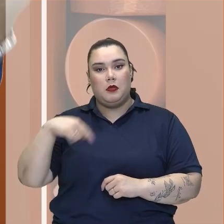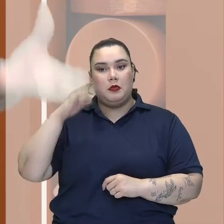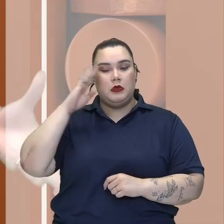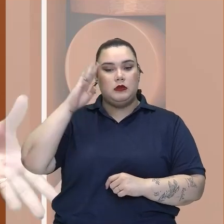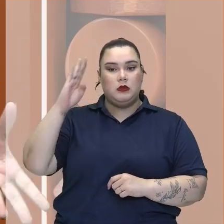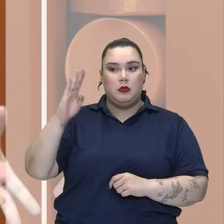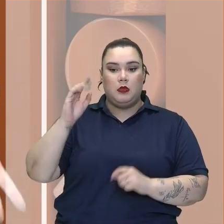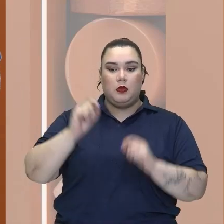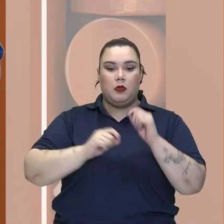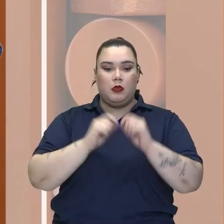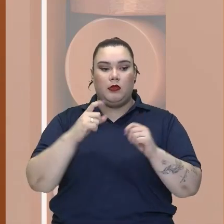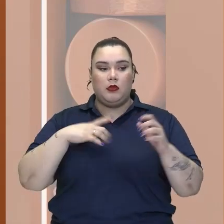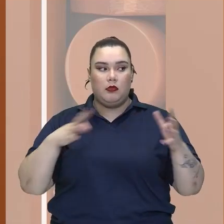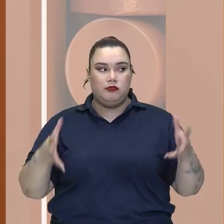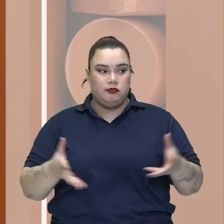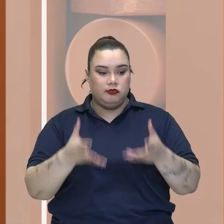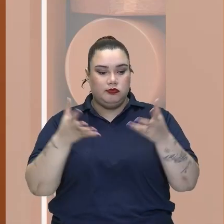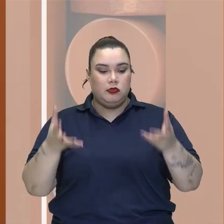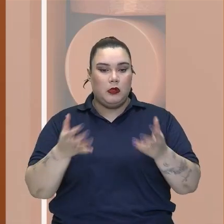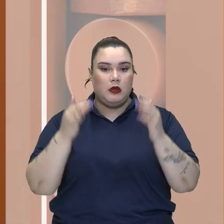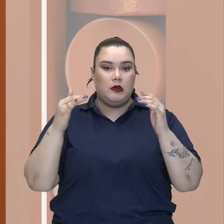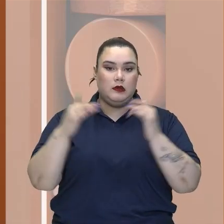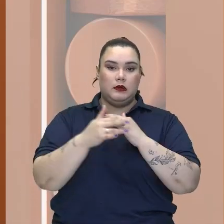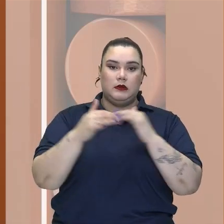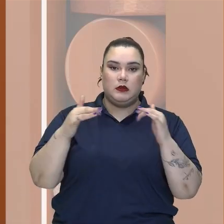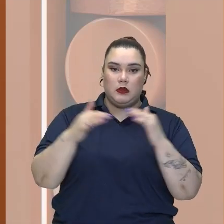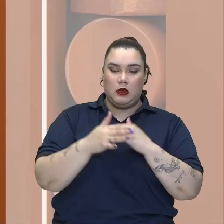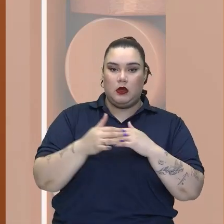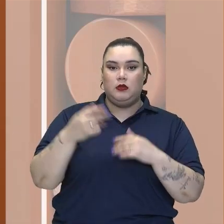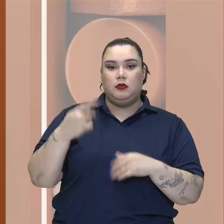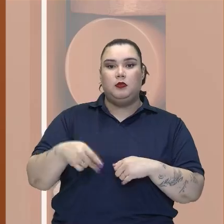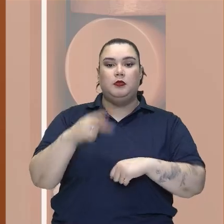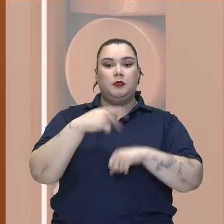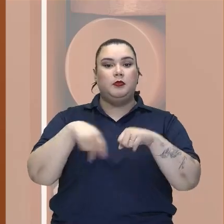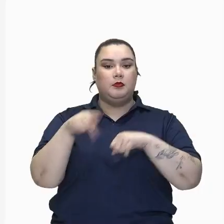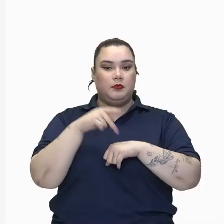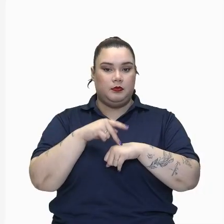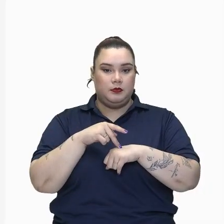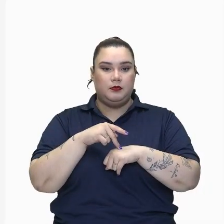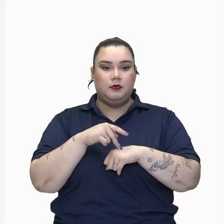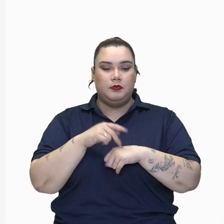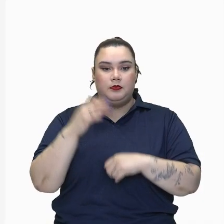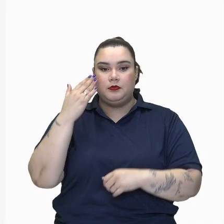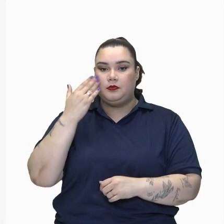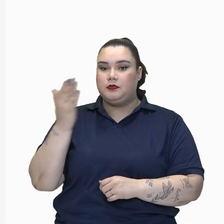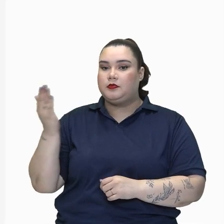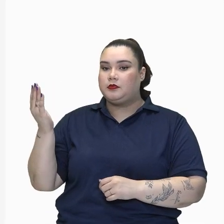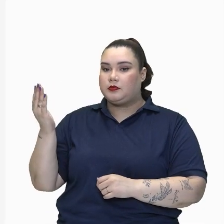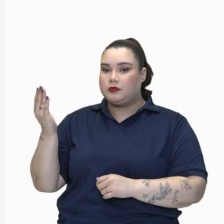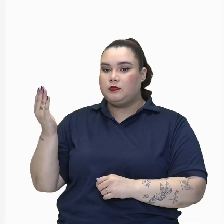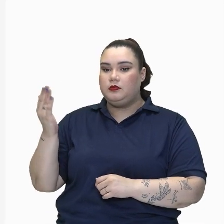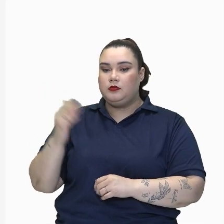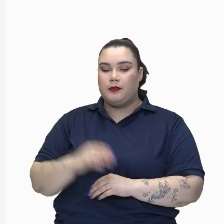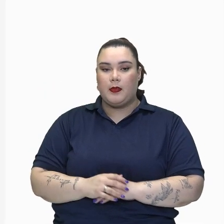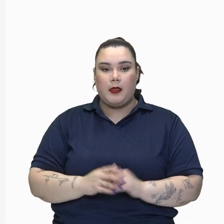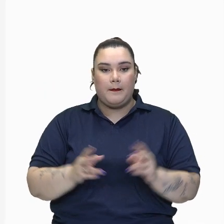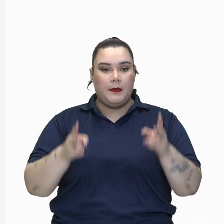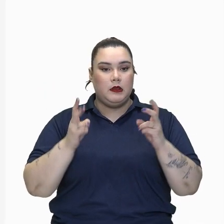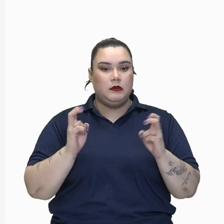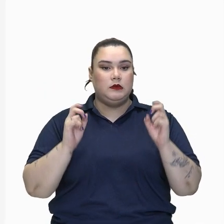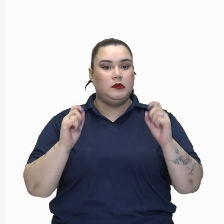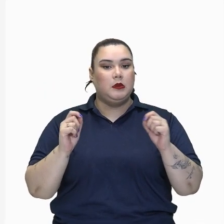que impulsionou a urbanização no nosso país. Acompanhem comigo, verificando